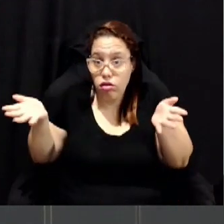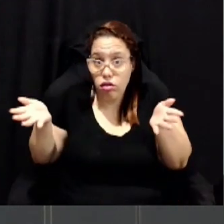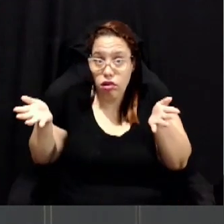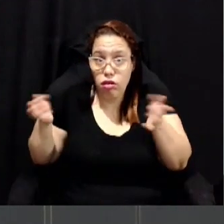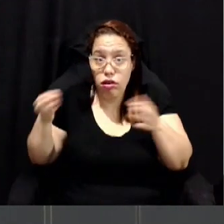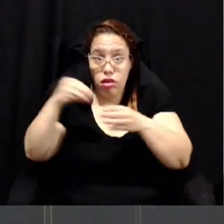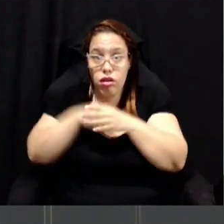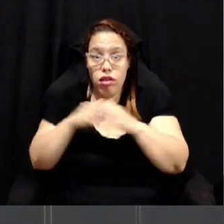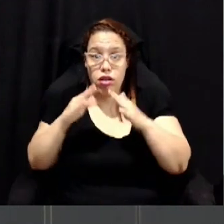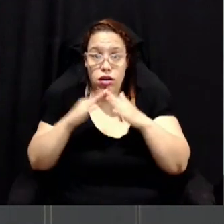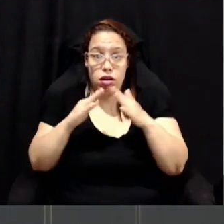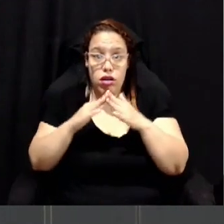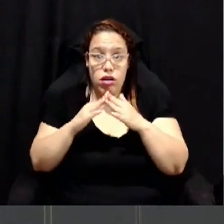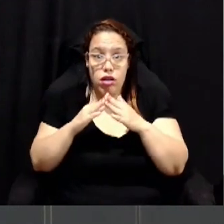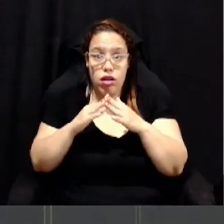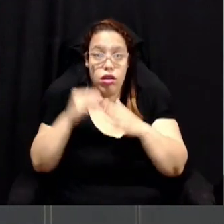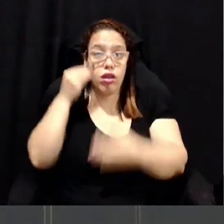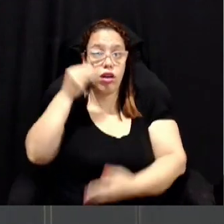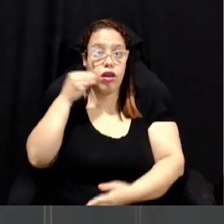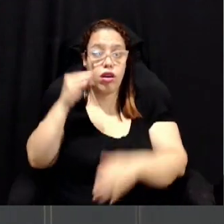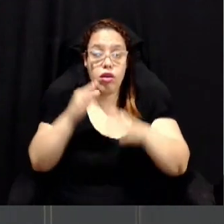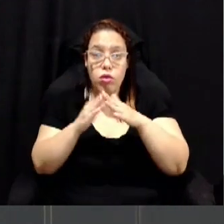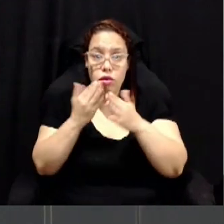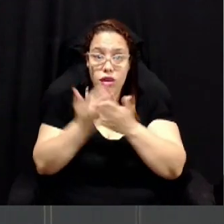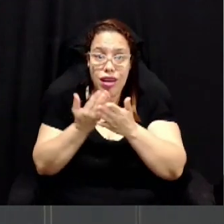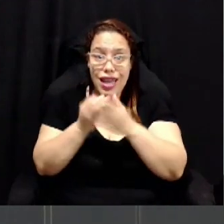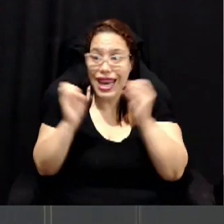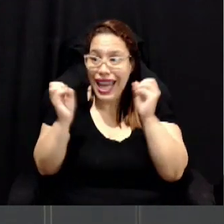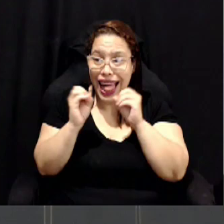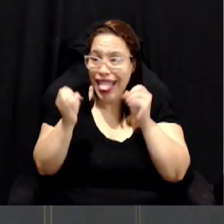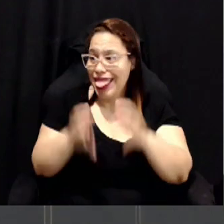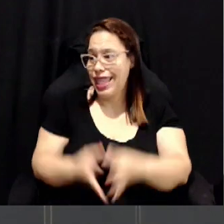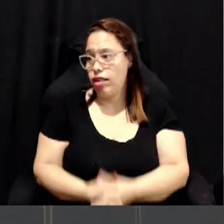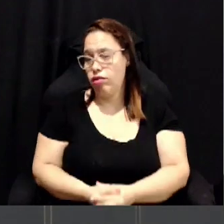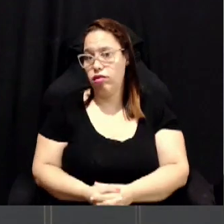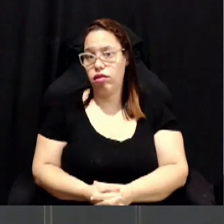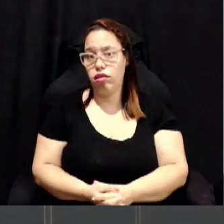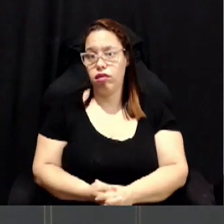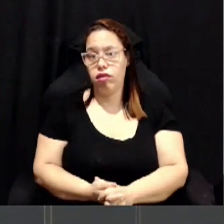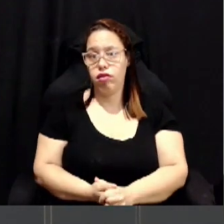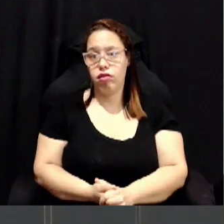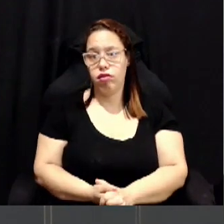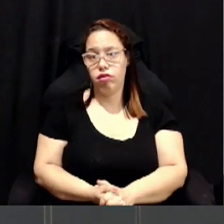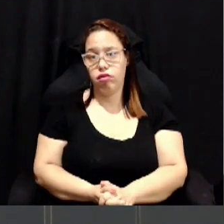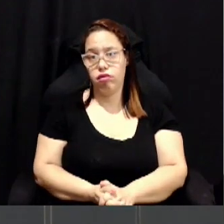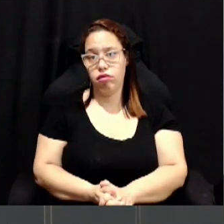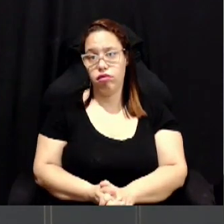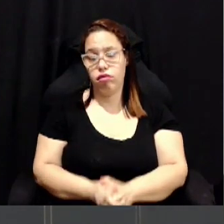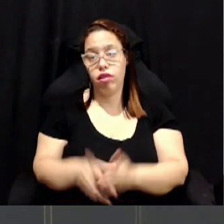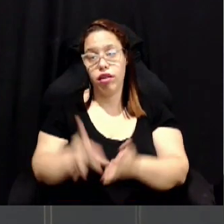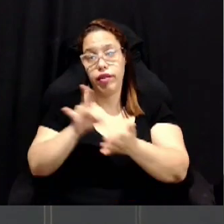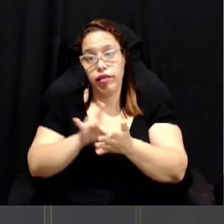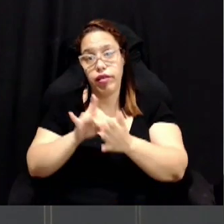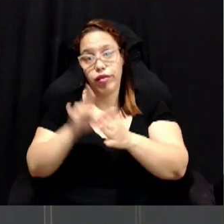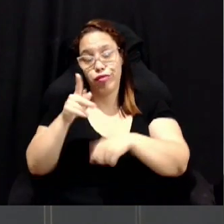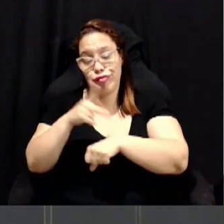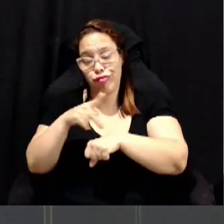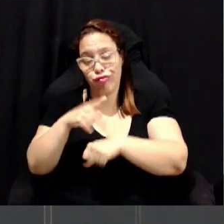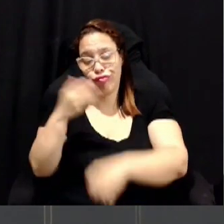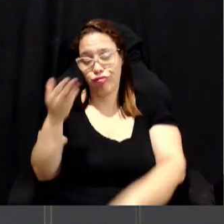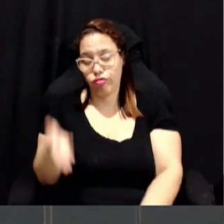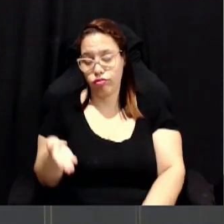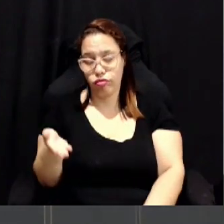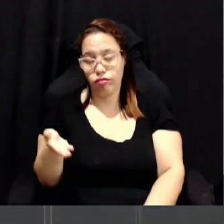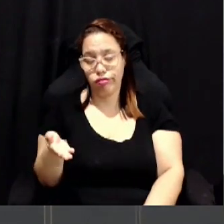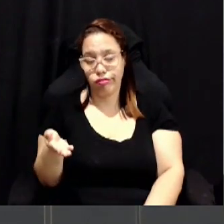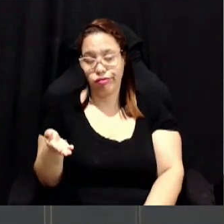sem nenhuma experiência escolar, sem, né? E é a realidade desse país aí, né? A realidade, por isso que eu digo que a